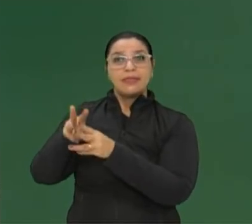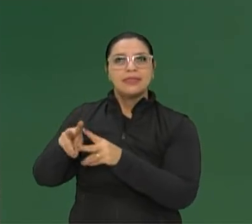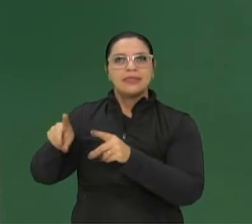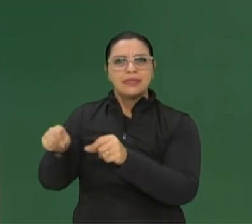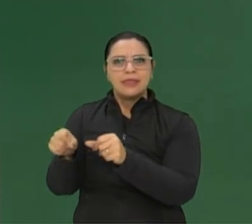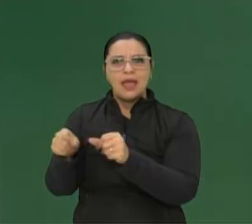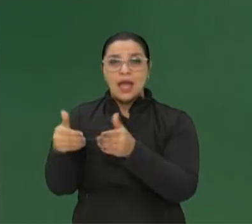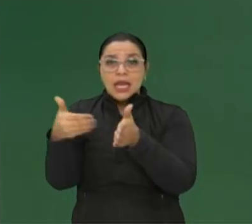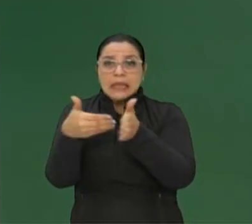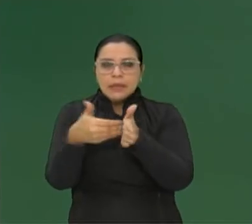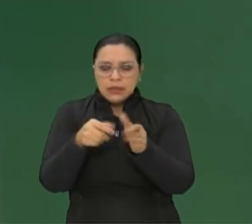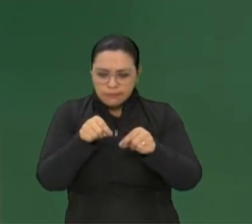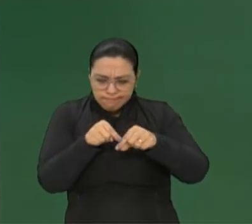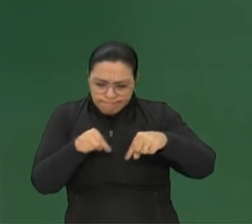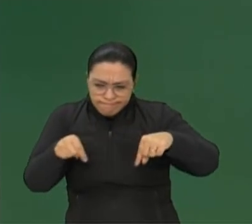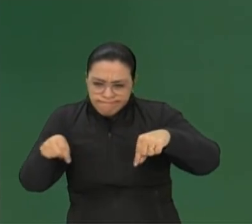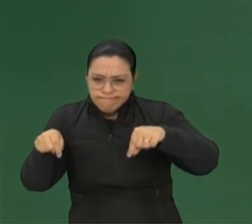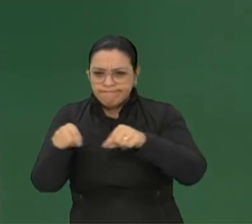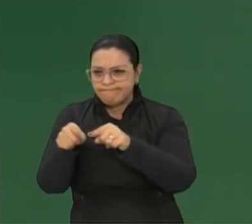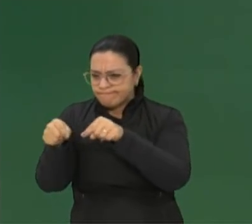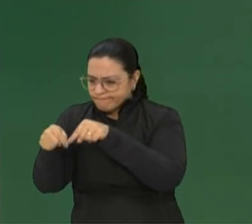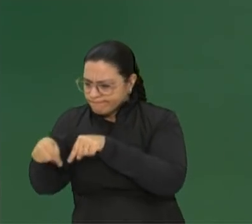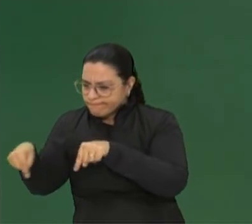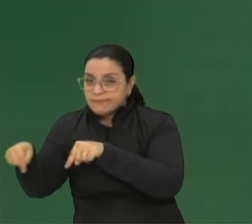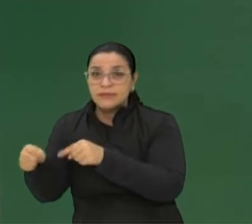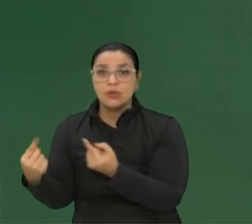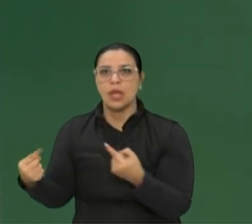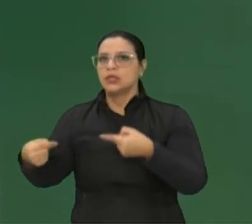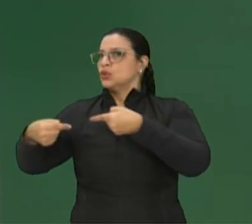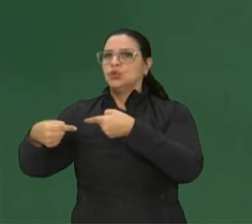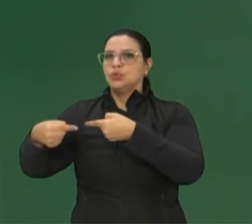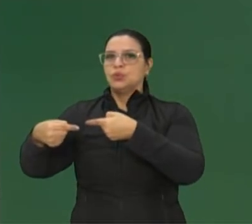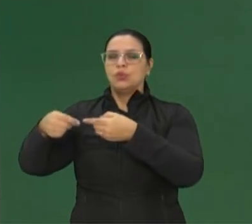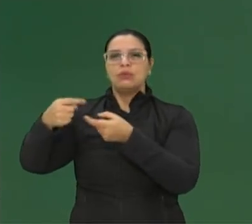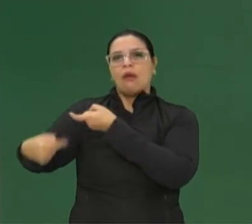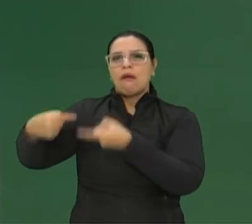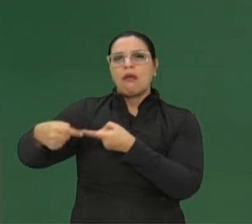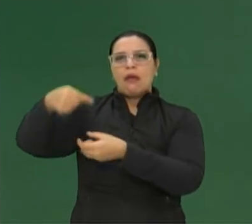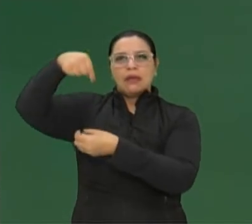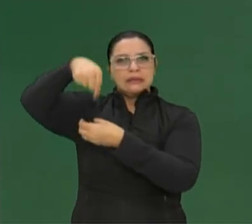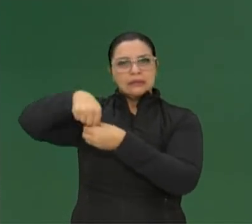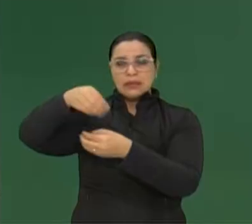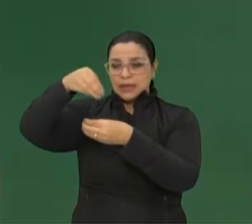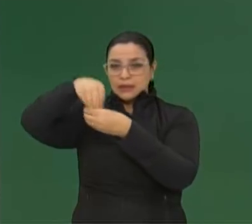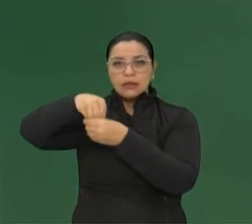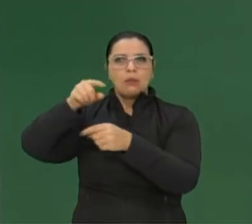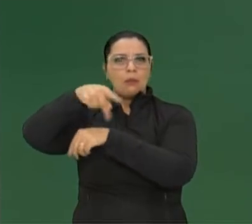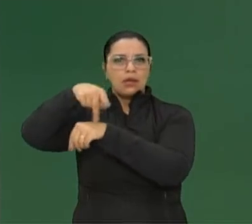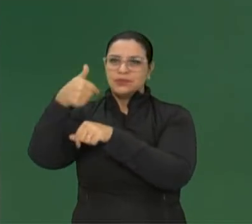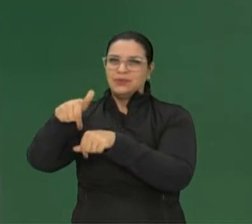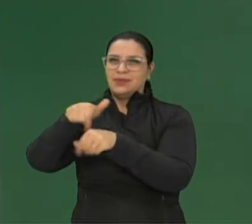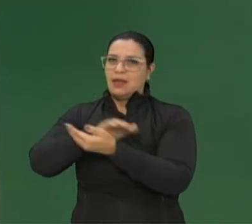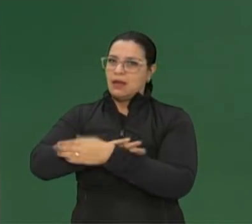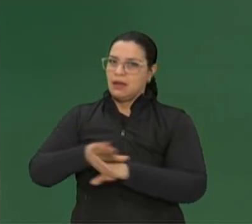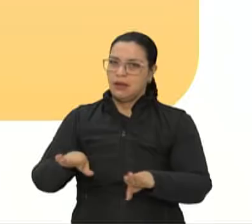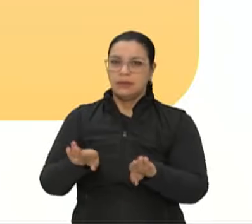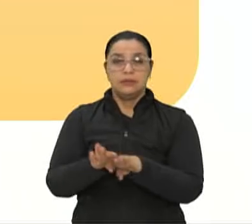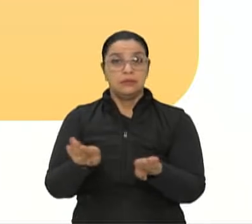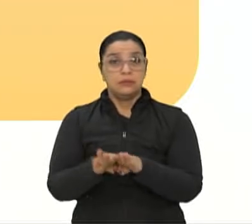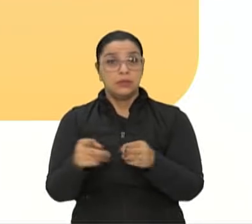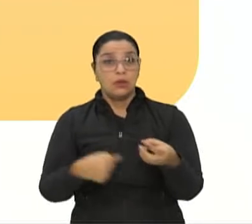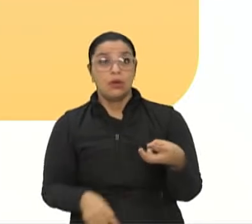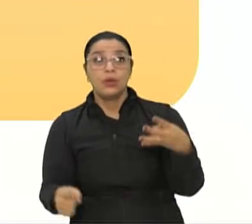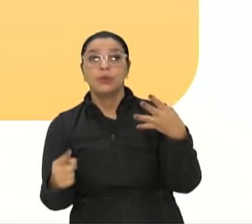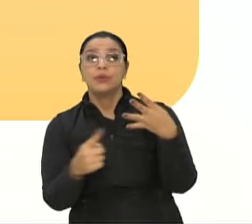bem formados ali, sem ter disputas internas, né, entre eles, tá? E o último ponto, né, que